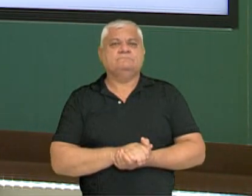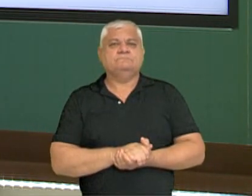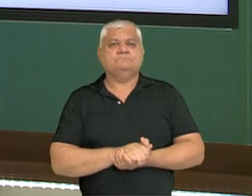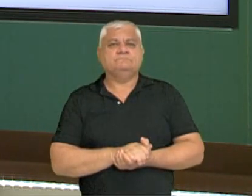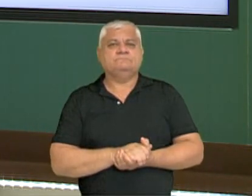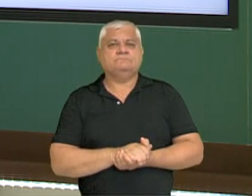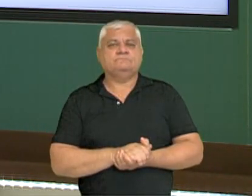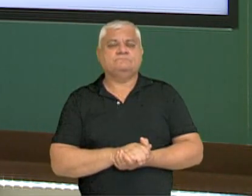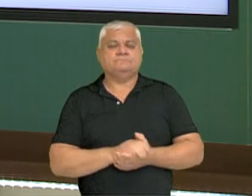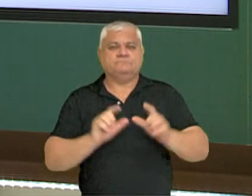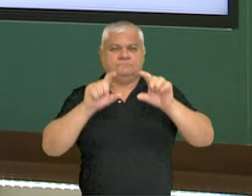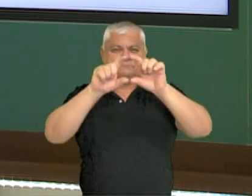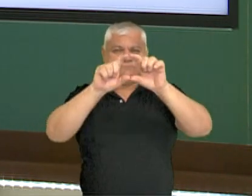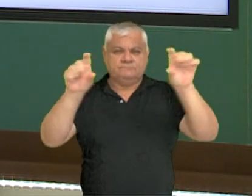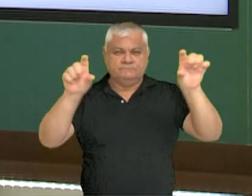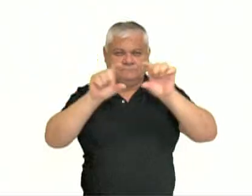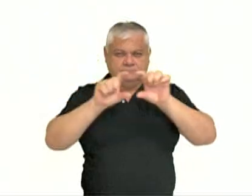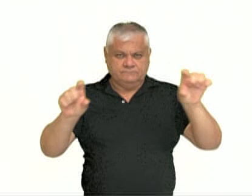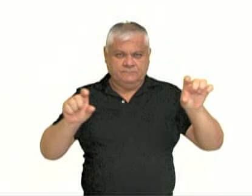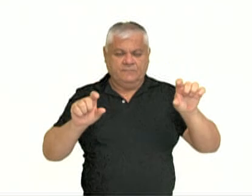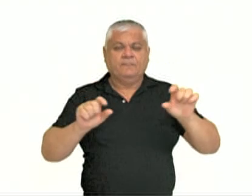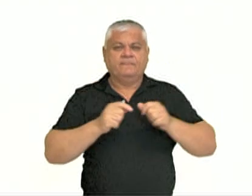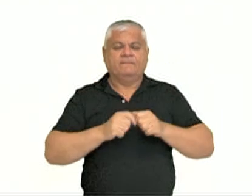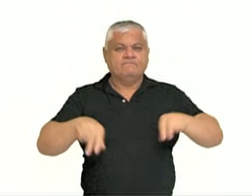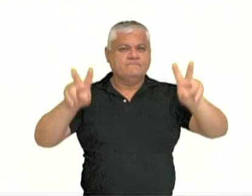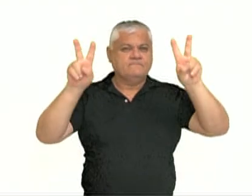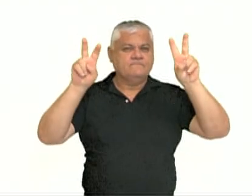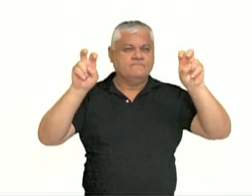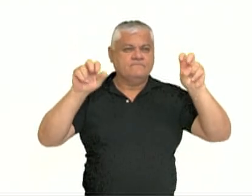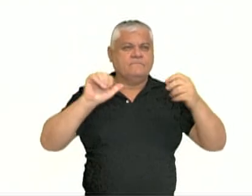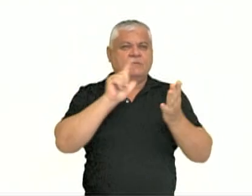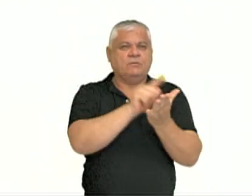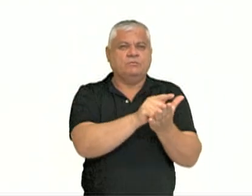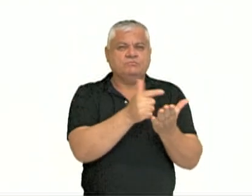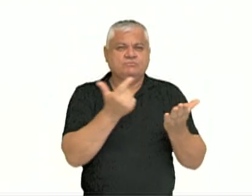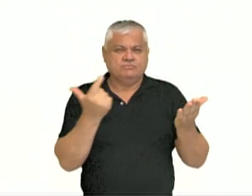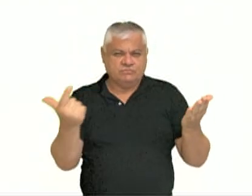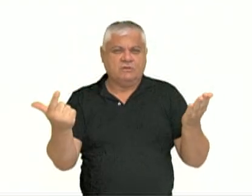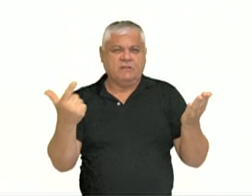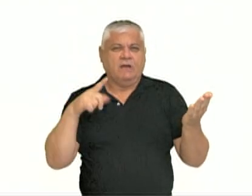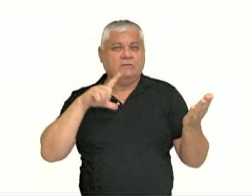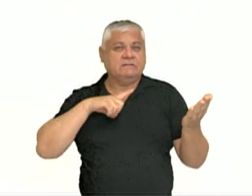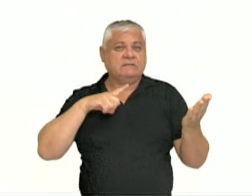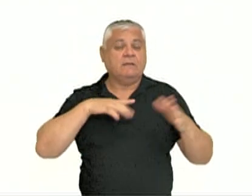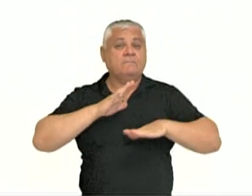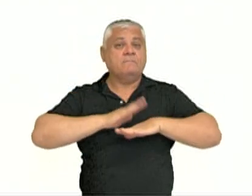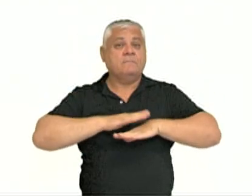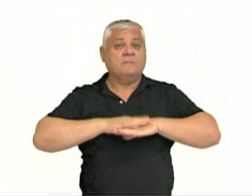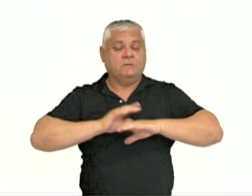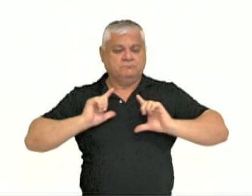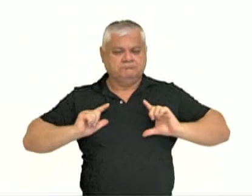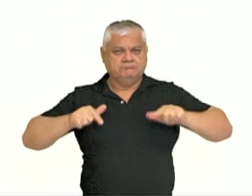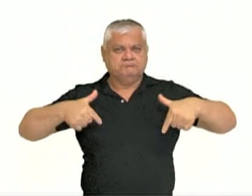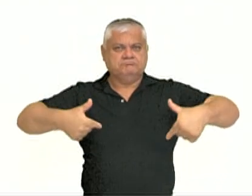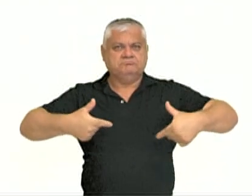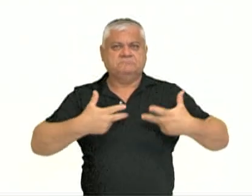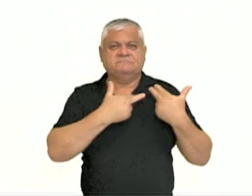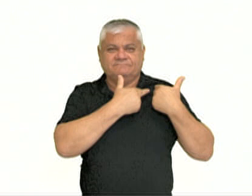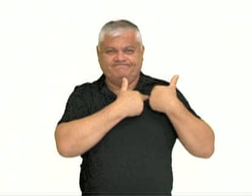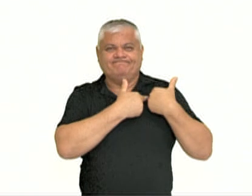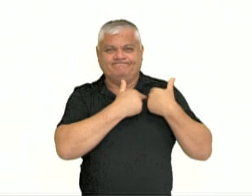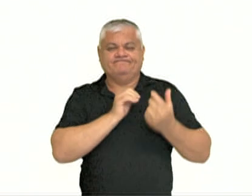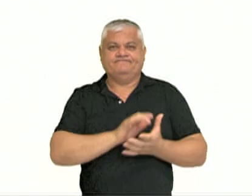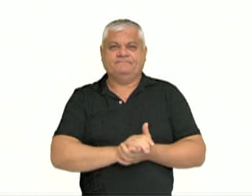Vamos ler trecho, de uma notícia, que demonstra ali uma ação responsável, certo?